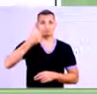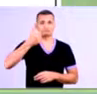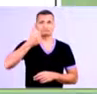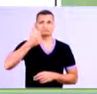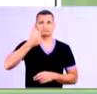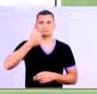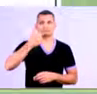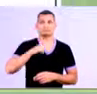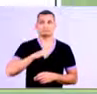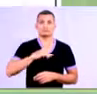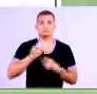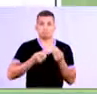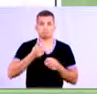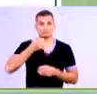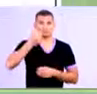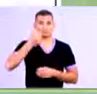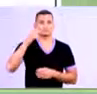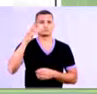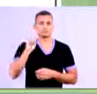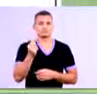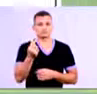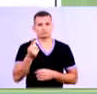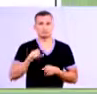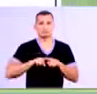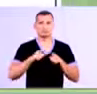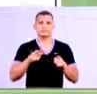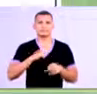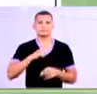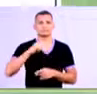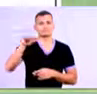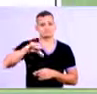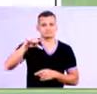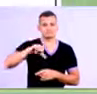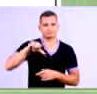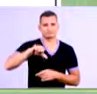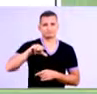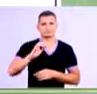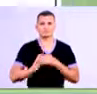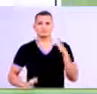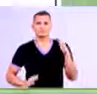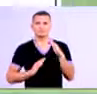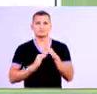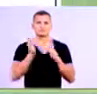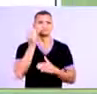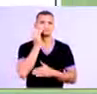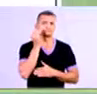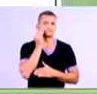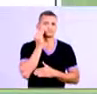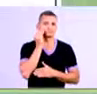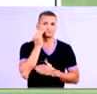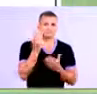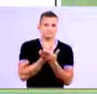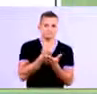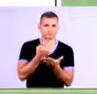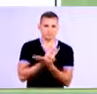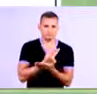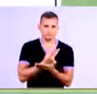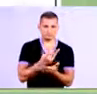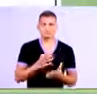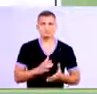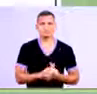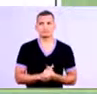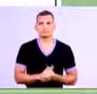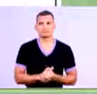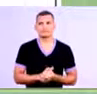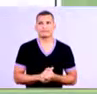o baixo custo, mas tem como desvantagem uma limitada verificação de erros.